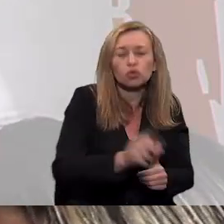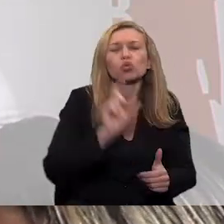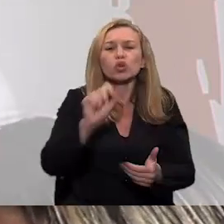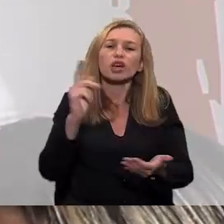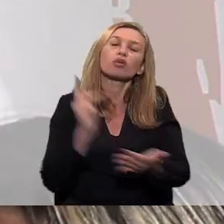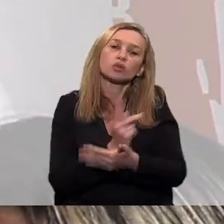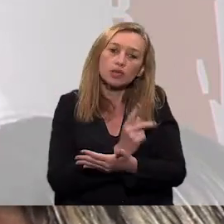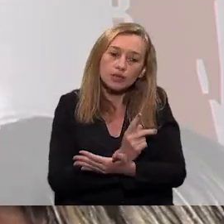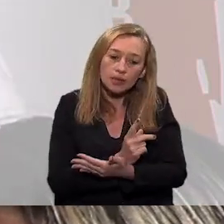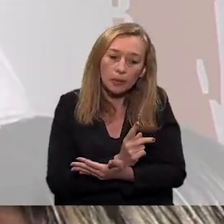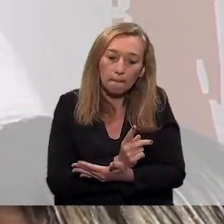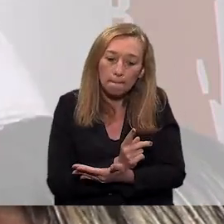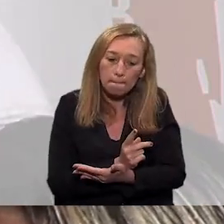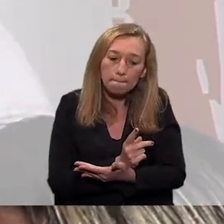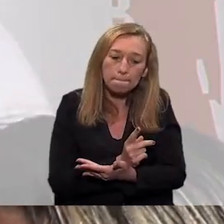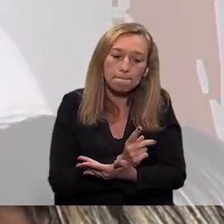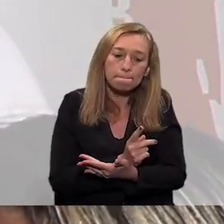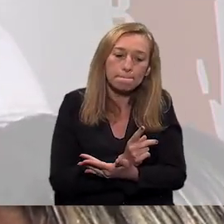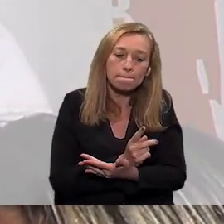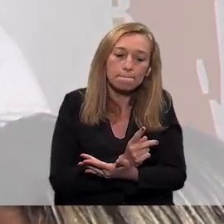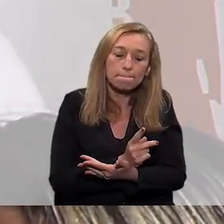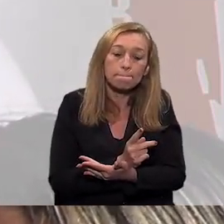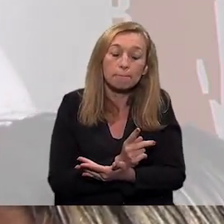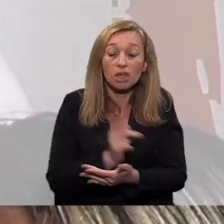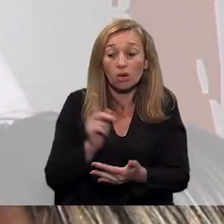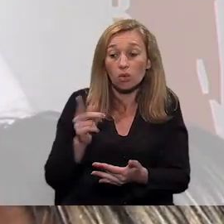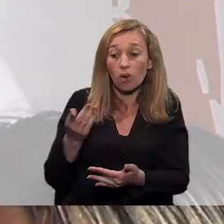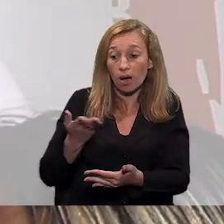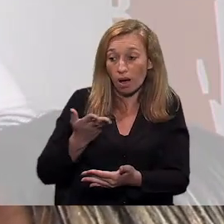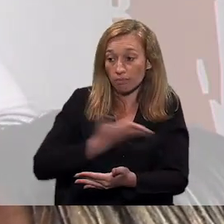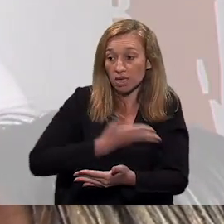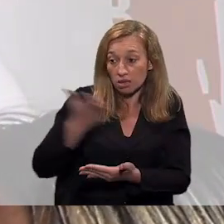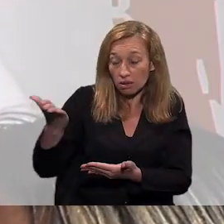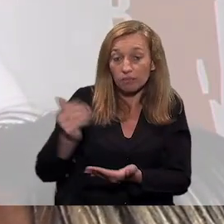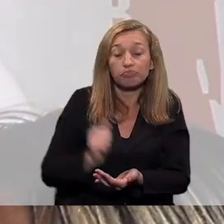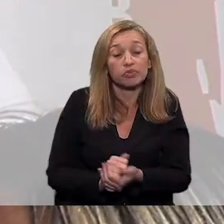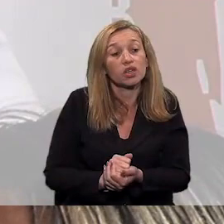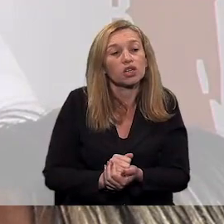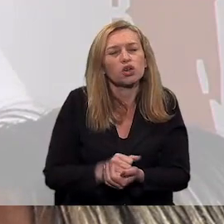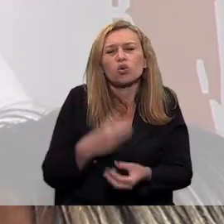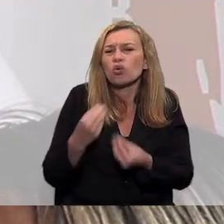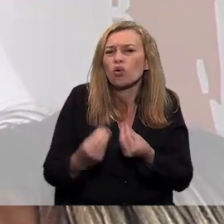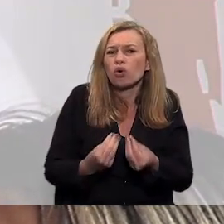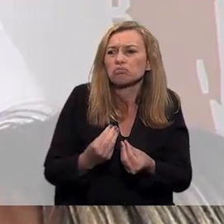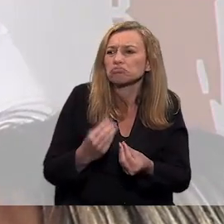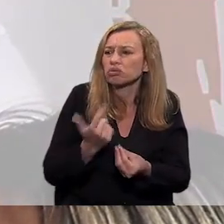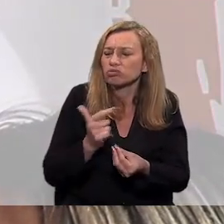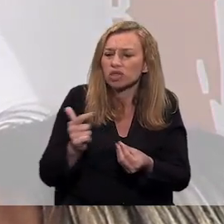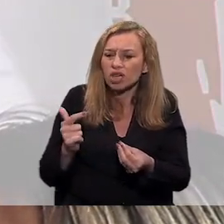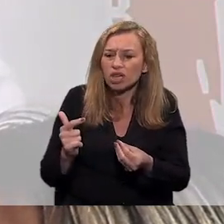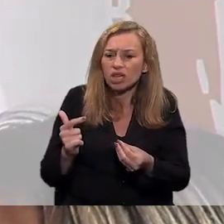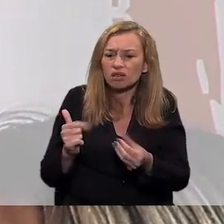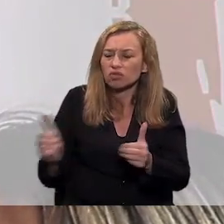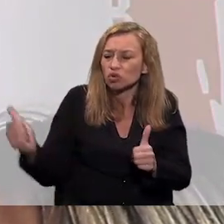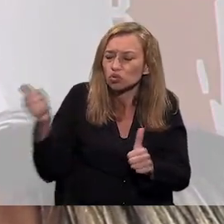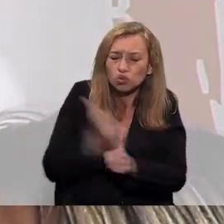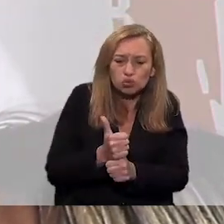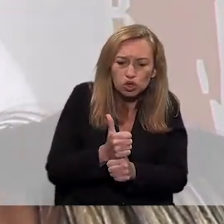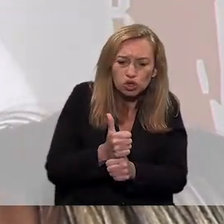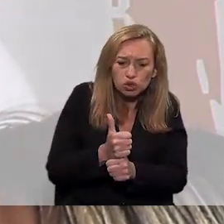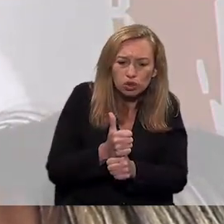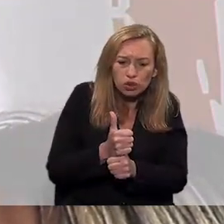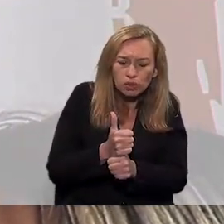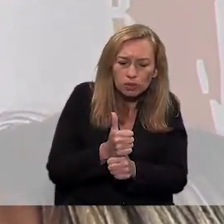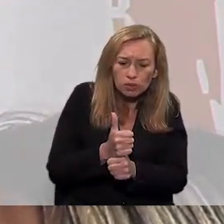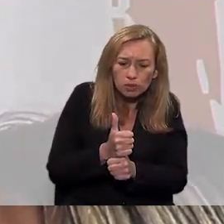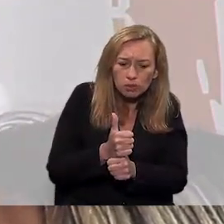O que aconteceu no caso da nossa colega é que, como não houve o acesso de